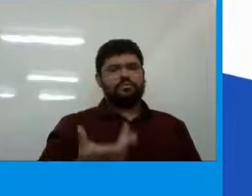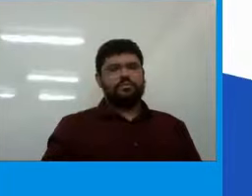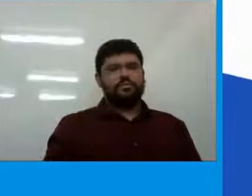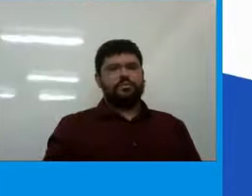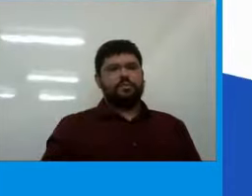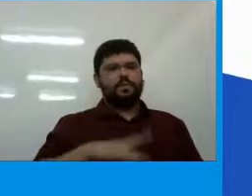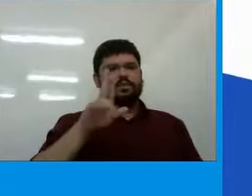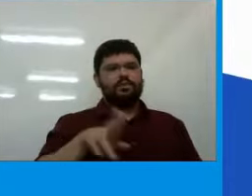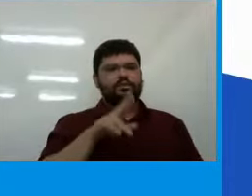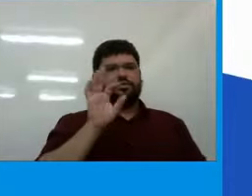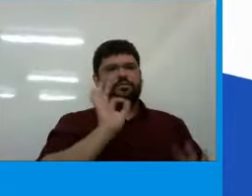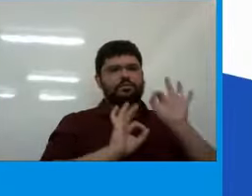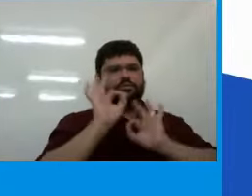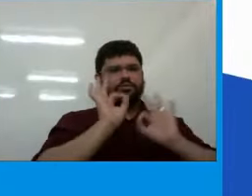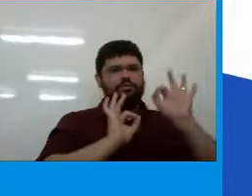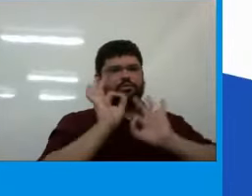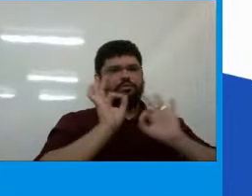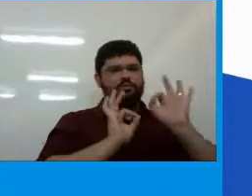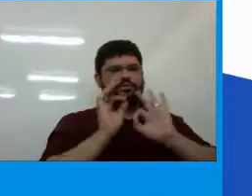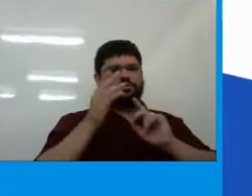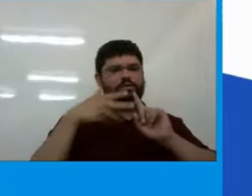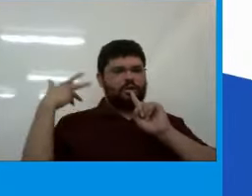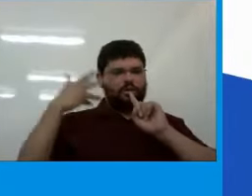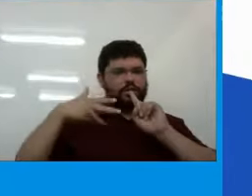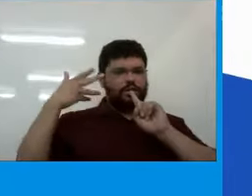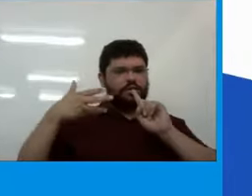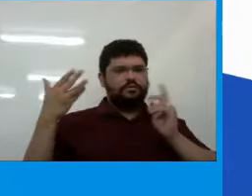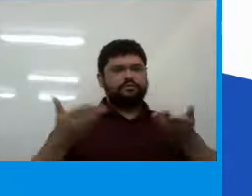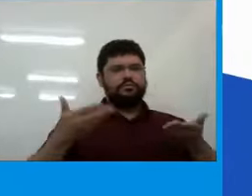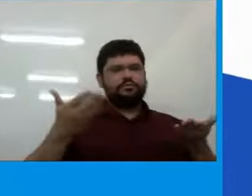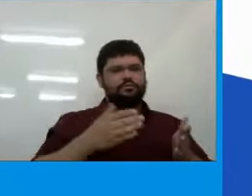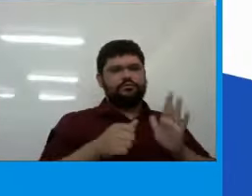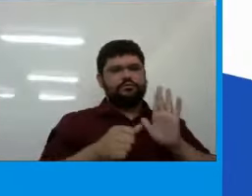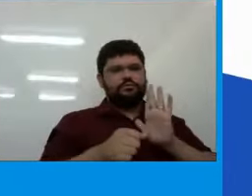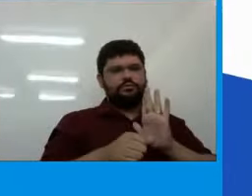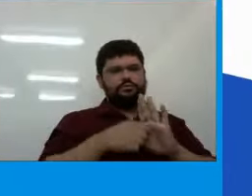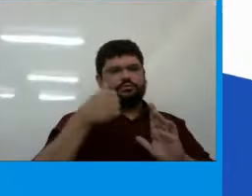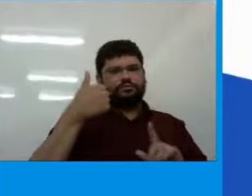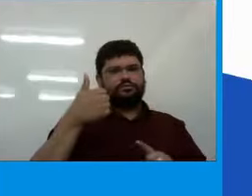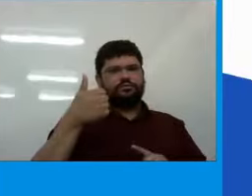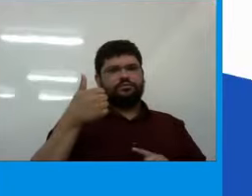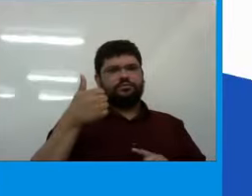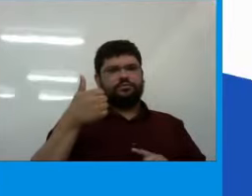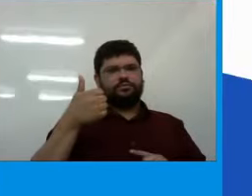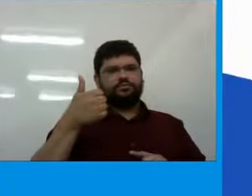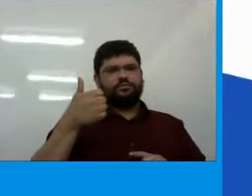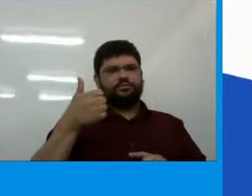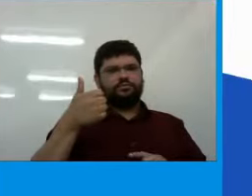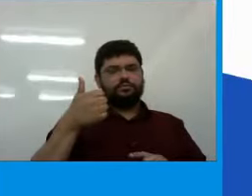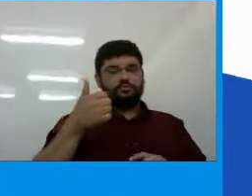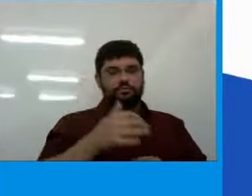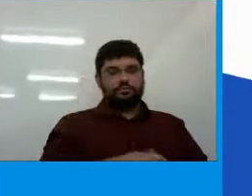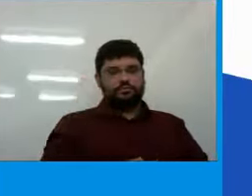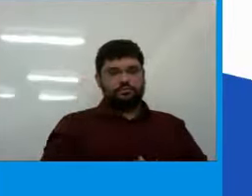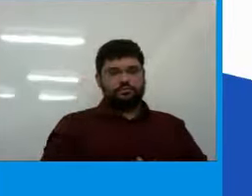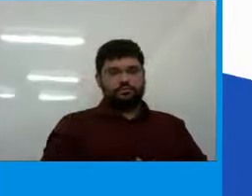esse conteúdo. E foi o material de referência, o primeiro que eu usei, né, para